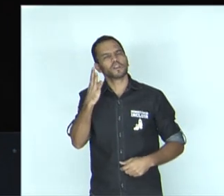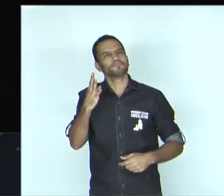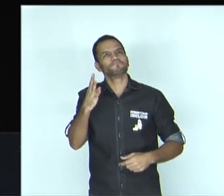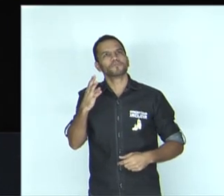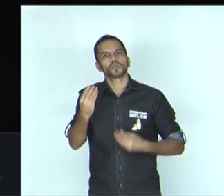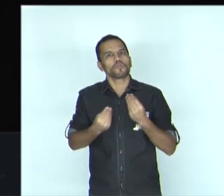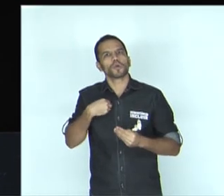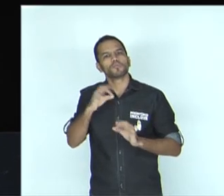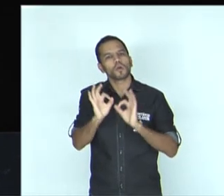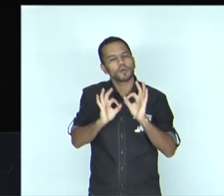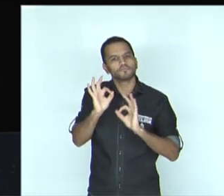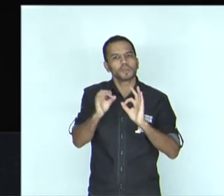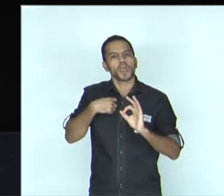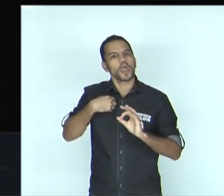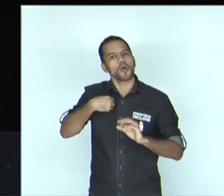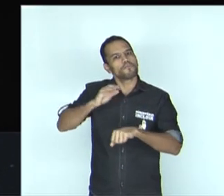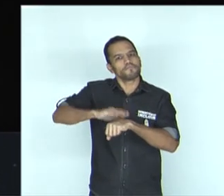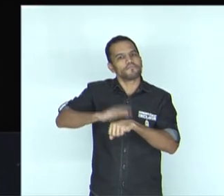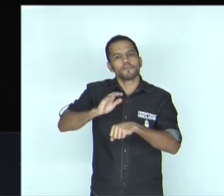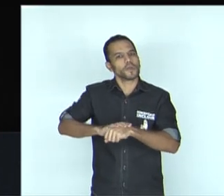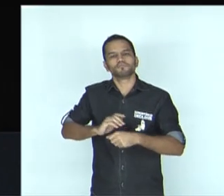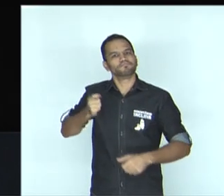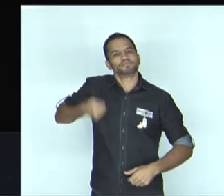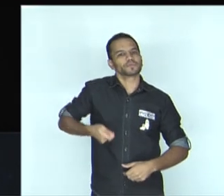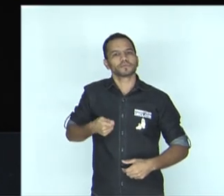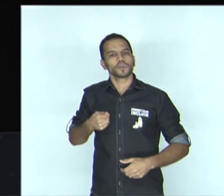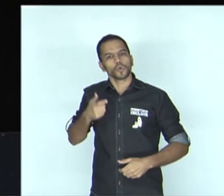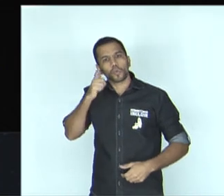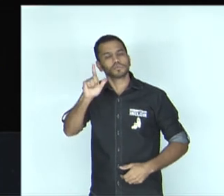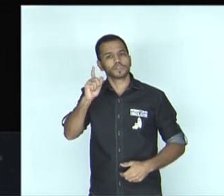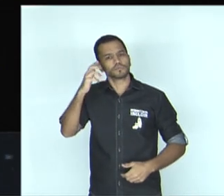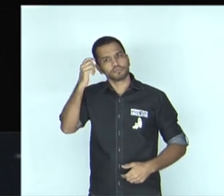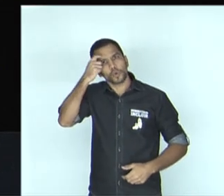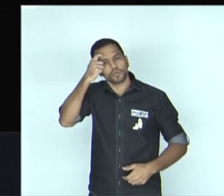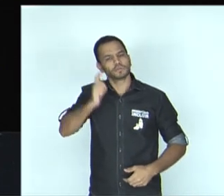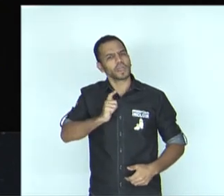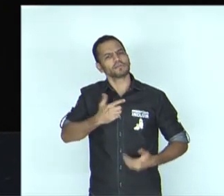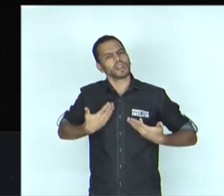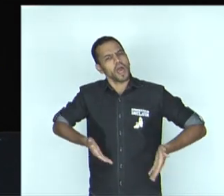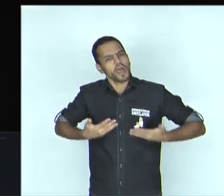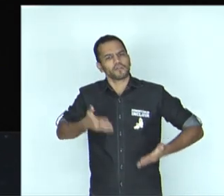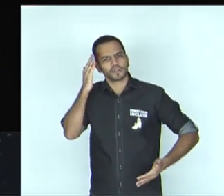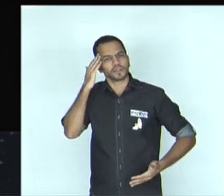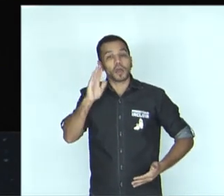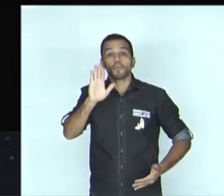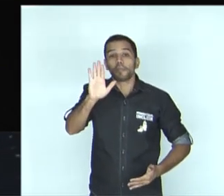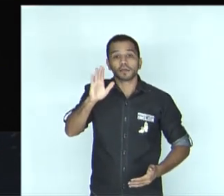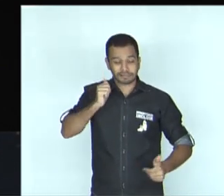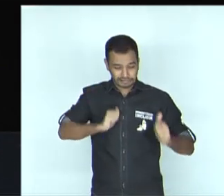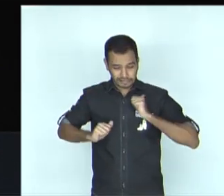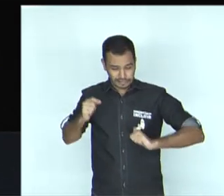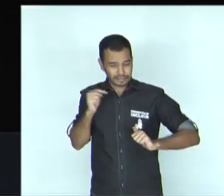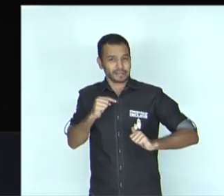você se empodera para lutar contra alguma coisa. Mas essa ansiedade que faz você